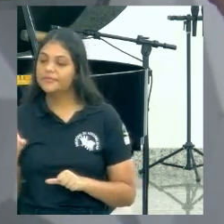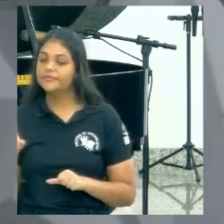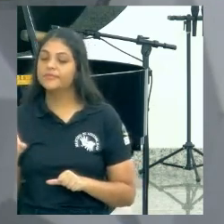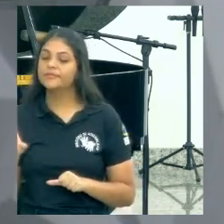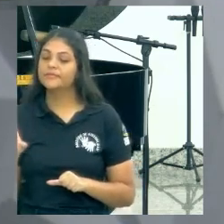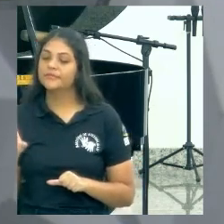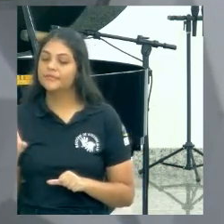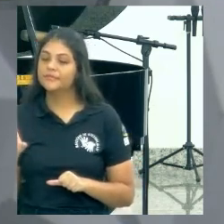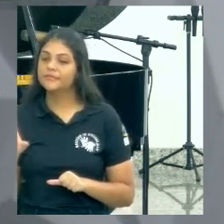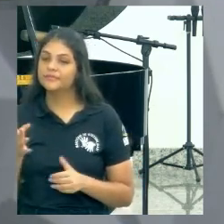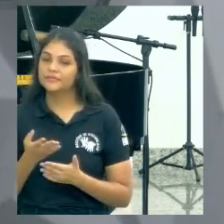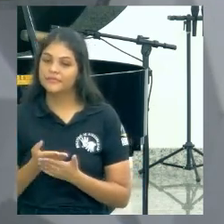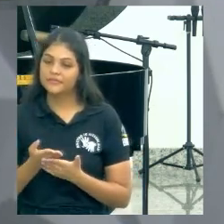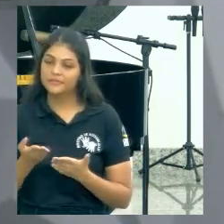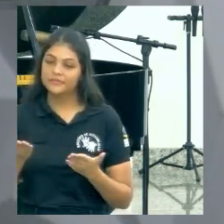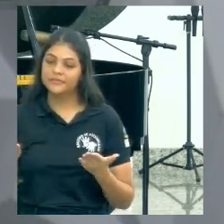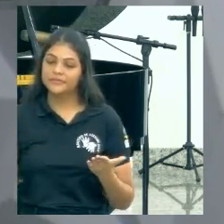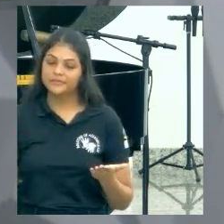aqui